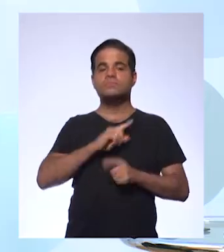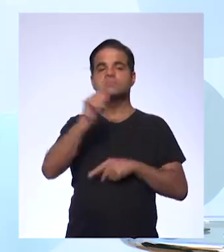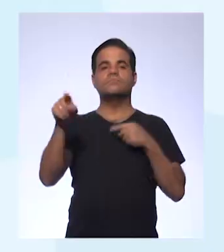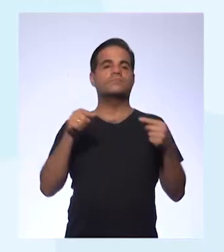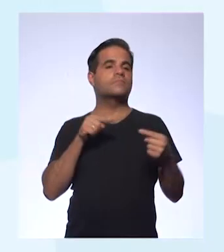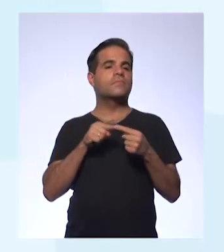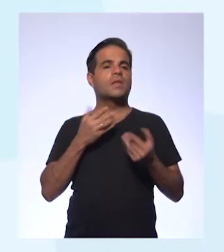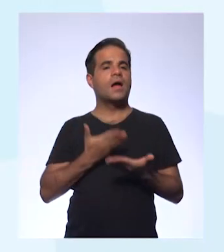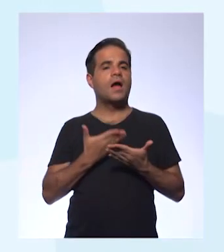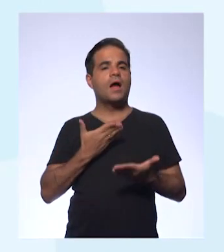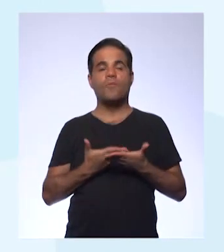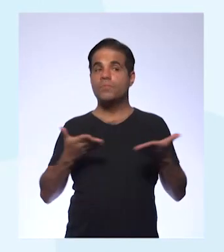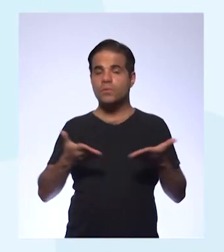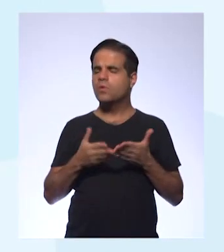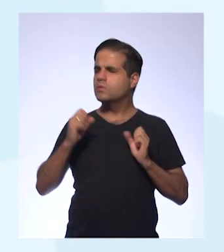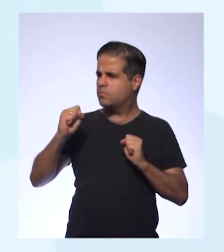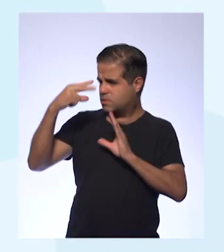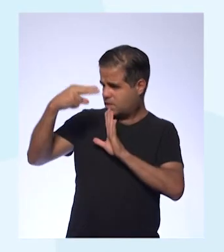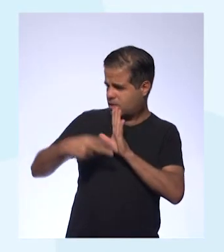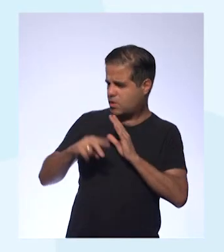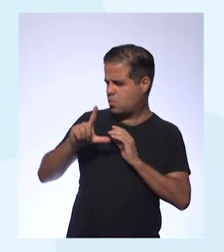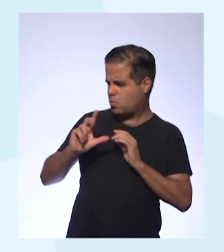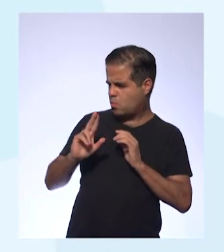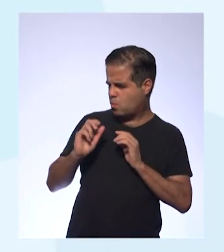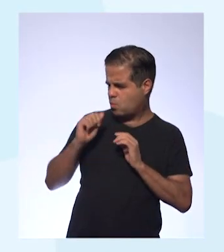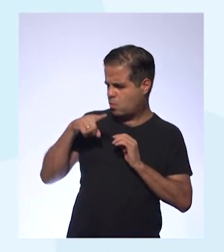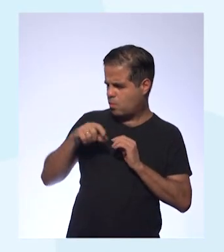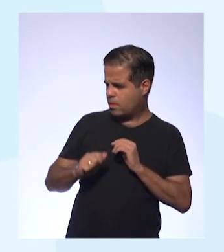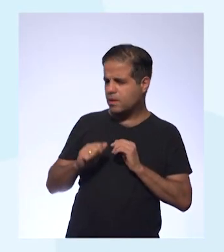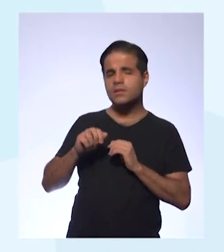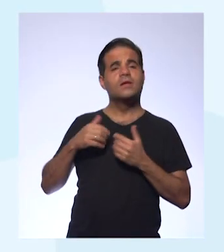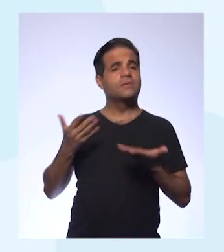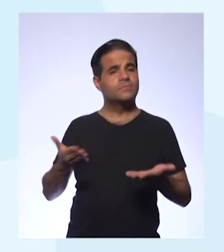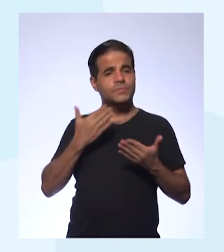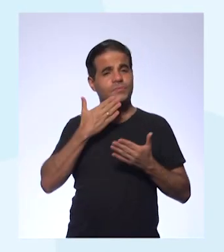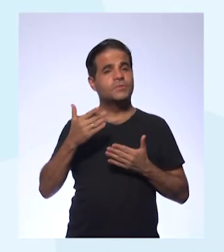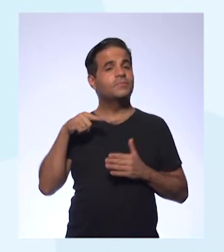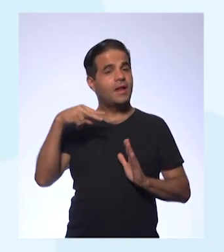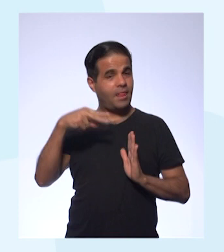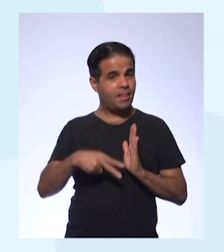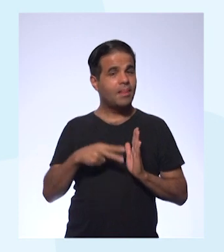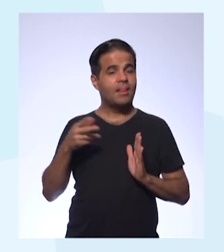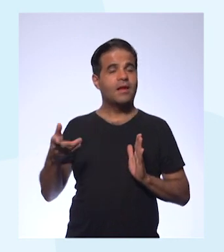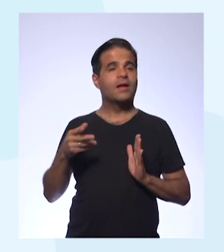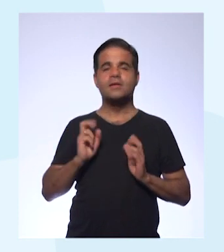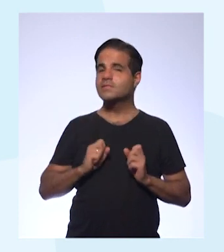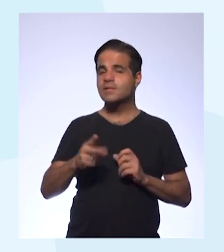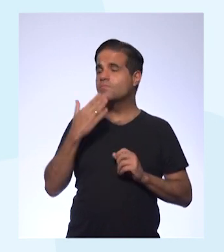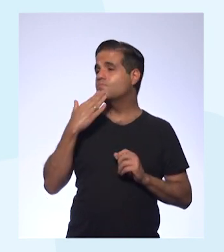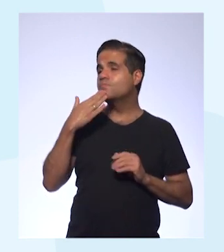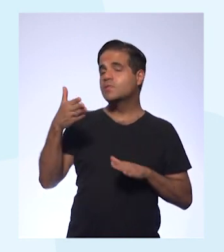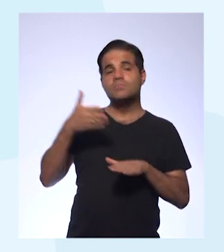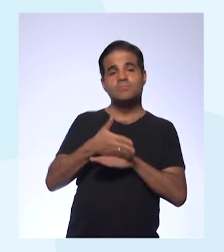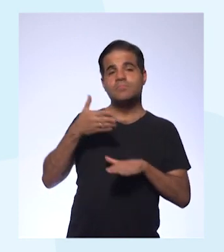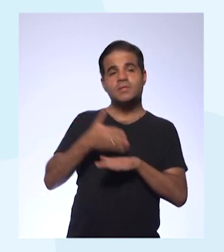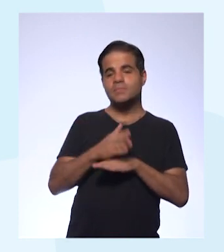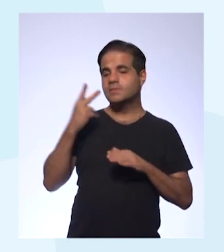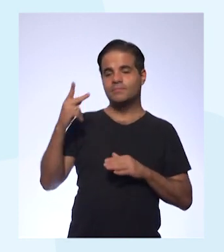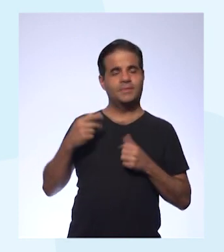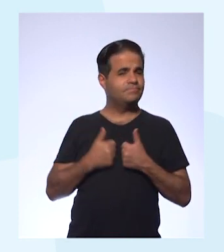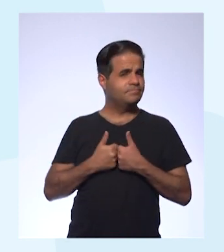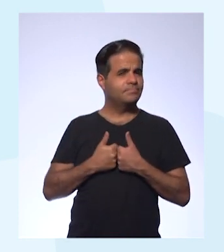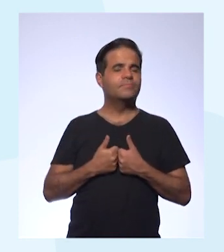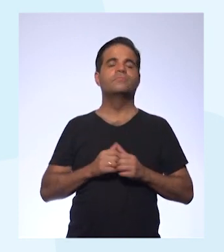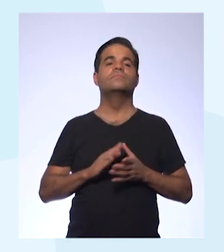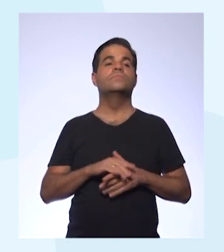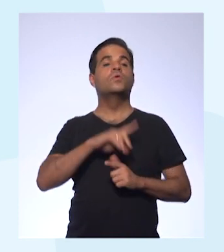objetivo da aula? Você pode ler para mim, Luanda? Vou aproveitar que a Luanda está aqui. Claro. Vou sempre pedir a participação dela. Então,